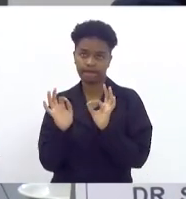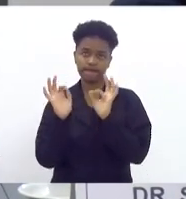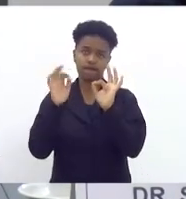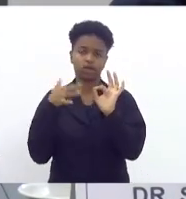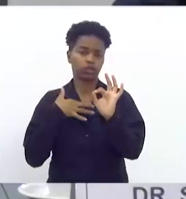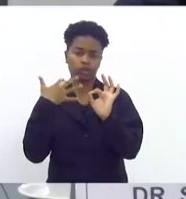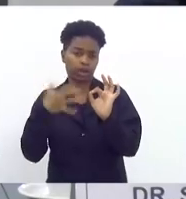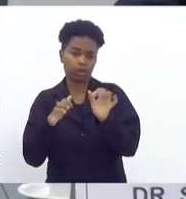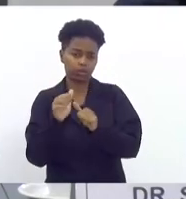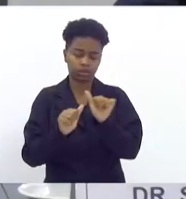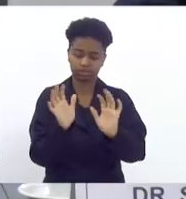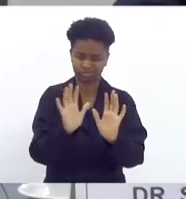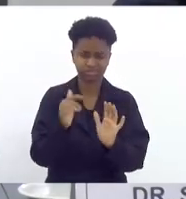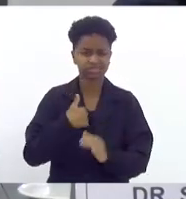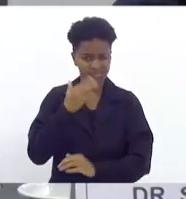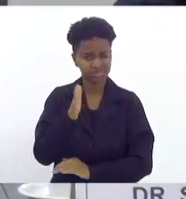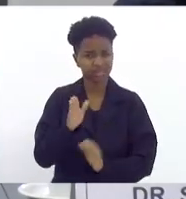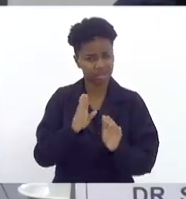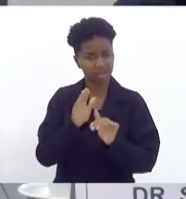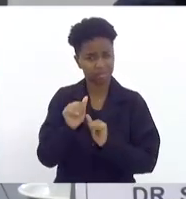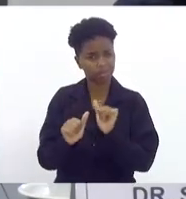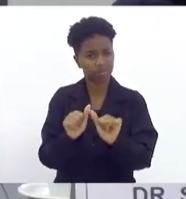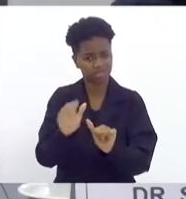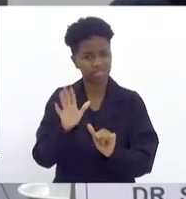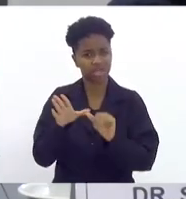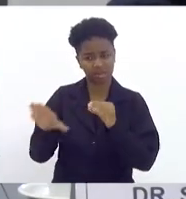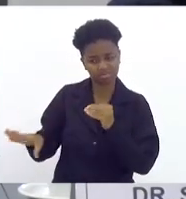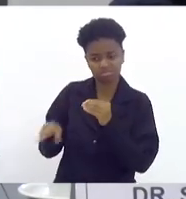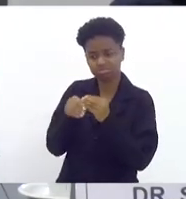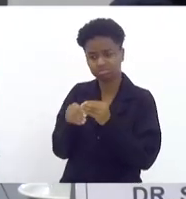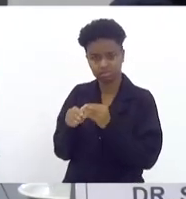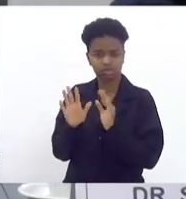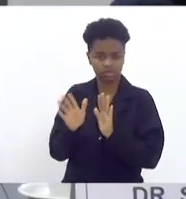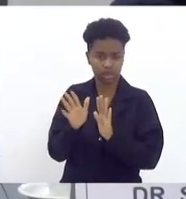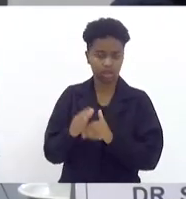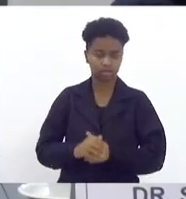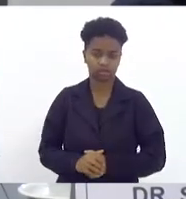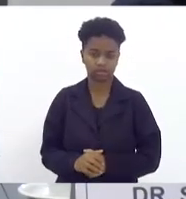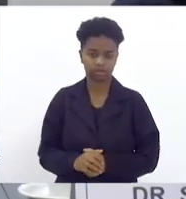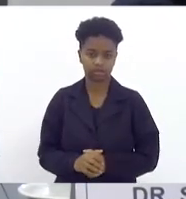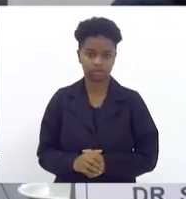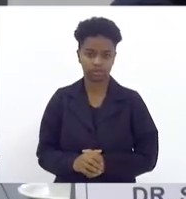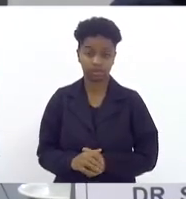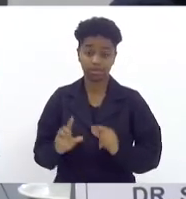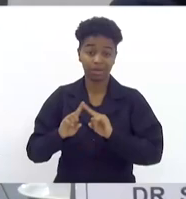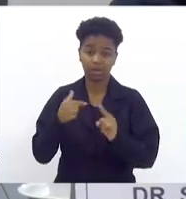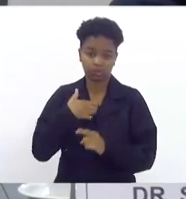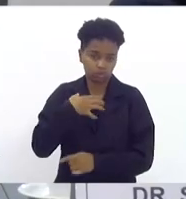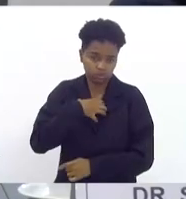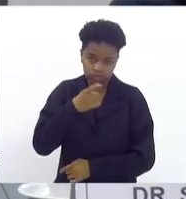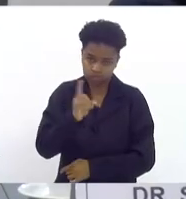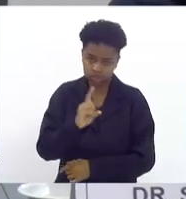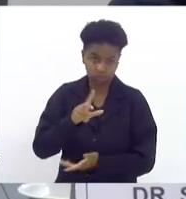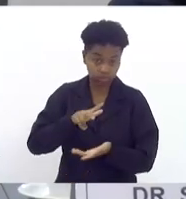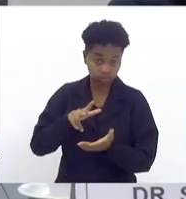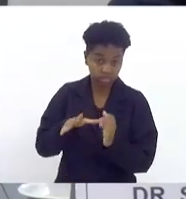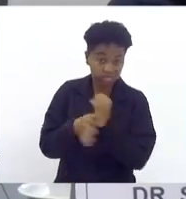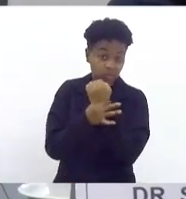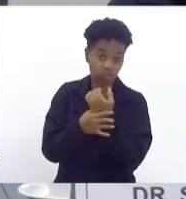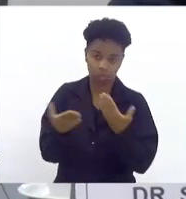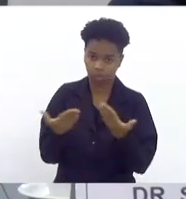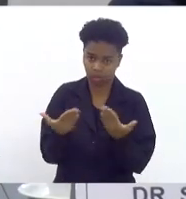mudar, como já fiz várias vezes aqui, de incorporar o parecer de Vossa Excelência no meu parecer, porque não me sinto seguro de enfrentar nesse exato